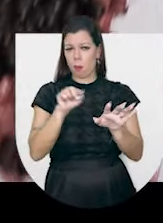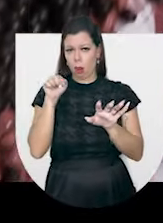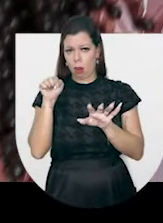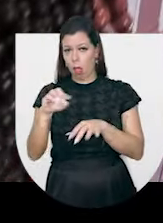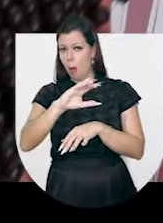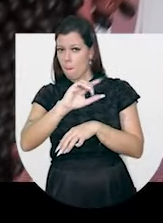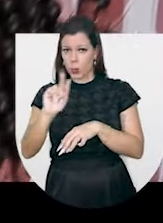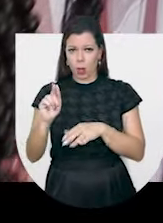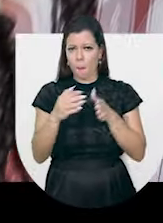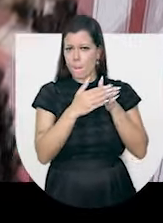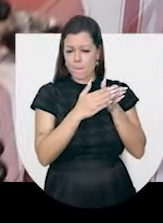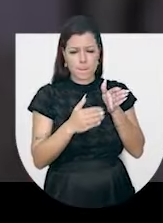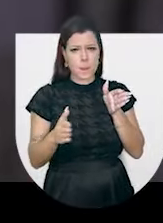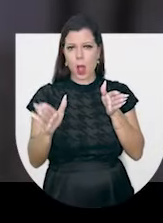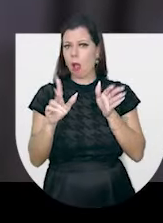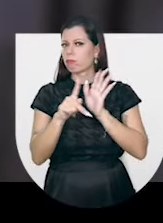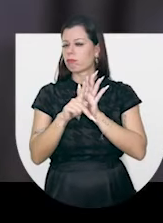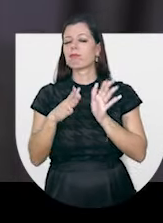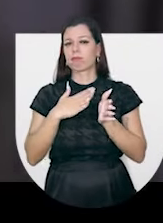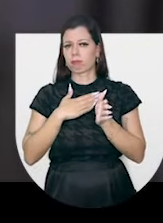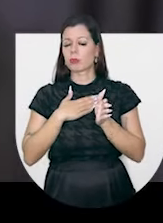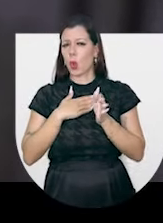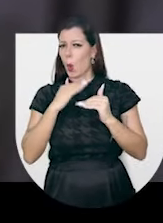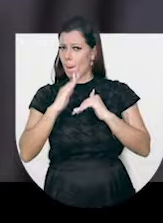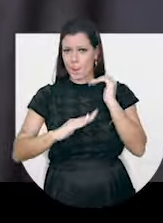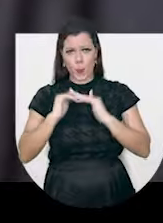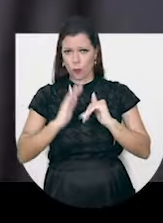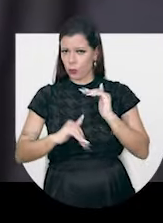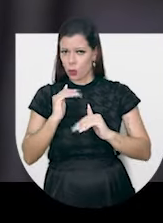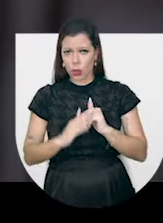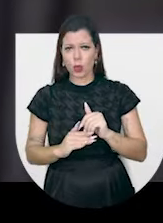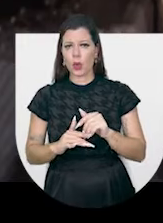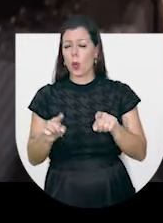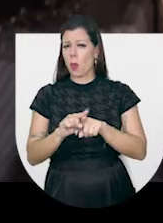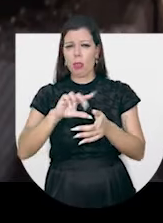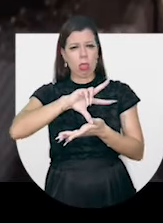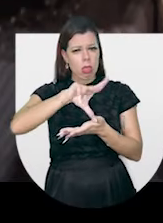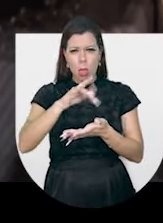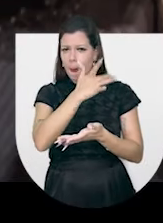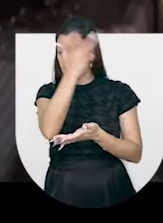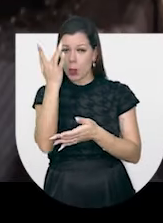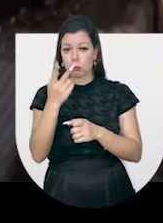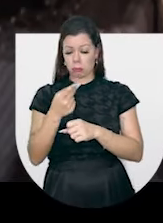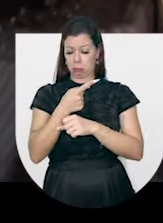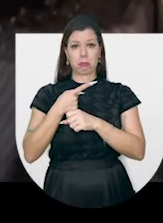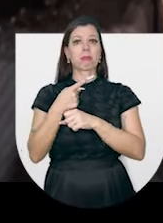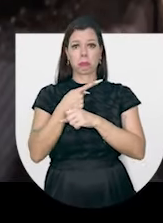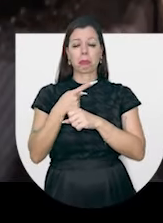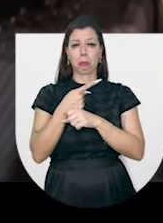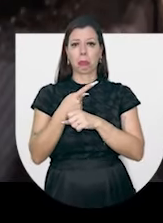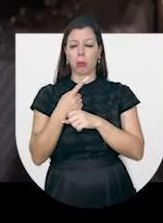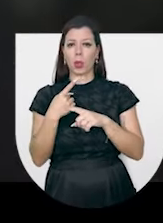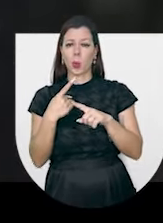Na Semana da Moda em Campo Grande, abriu várias portas para mim como artesão, que várias pessoas estão